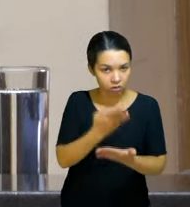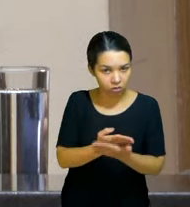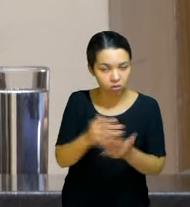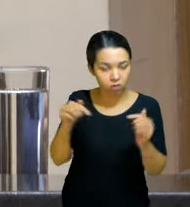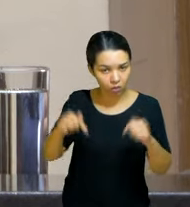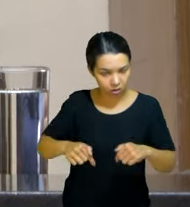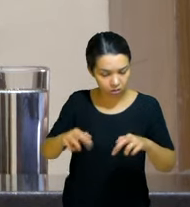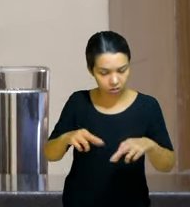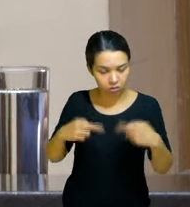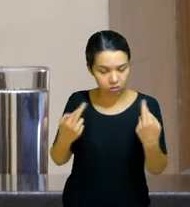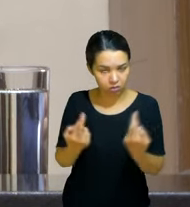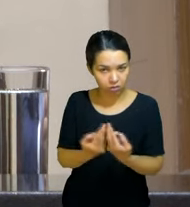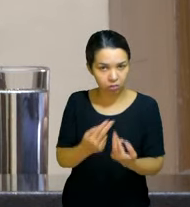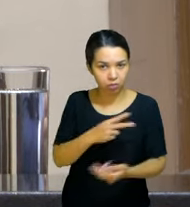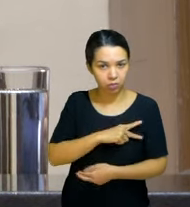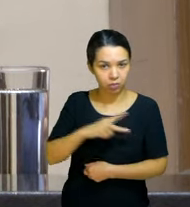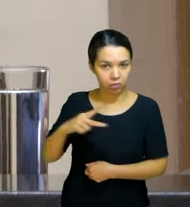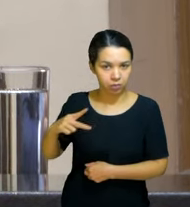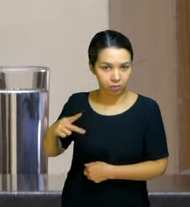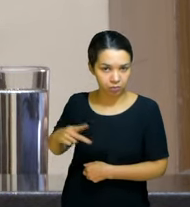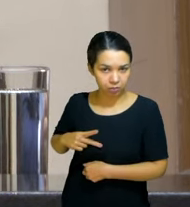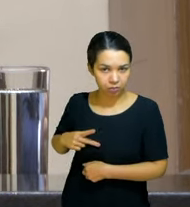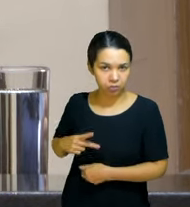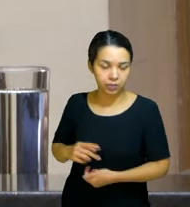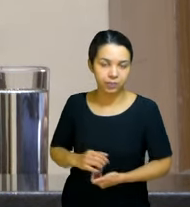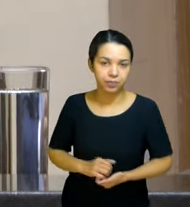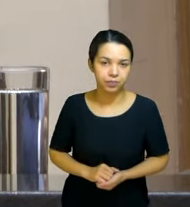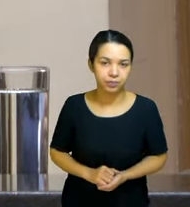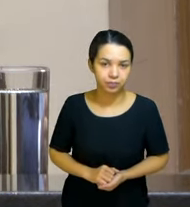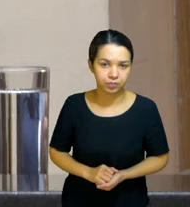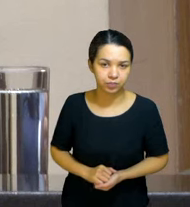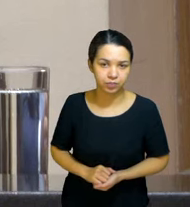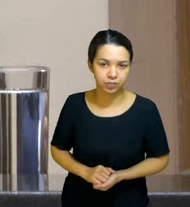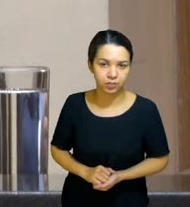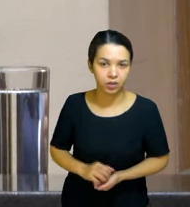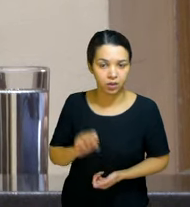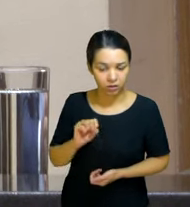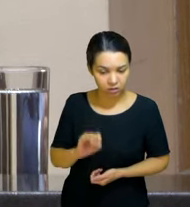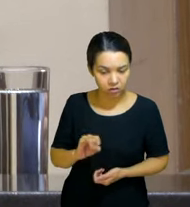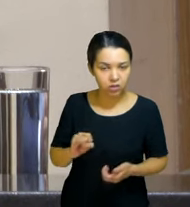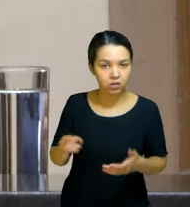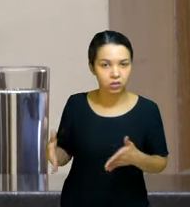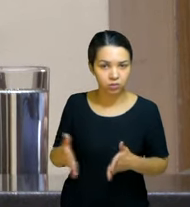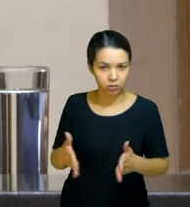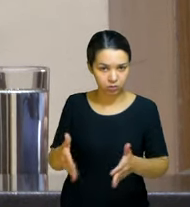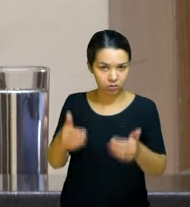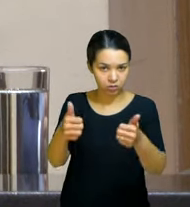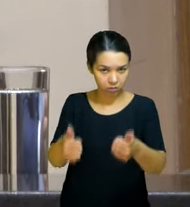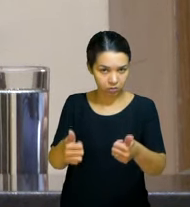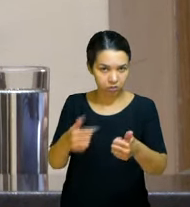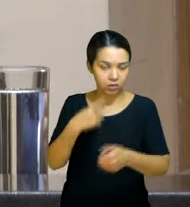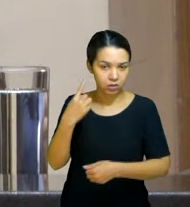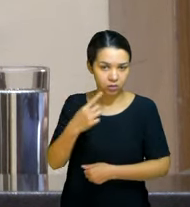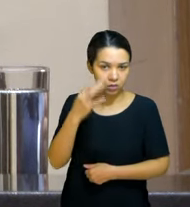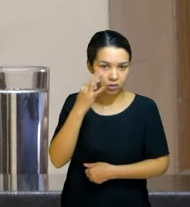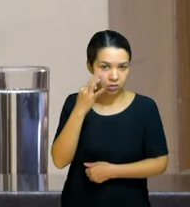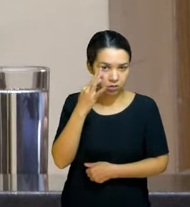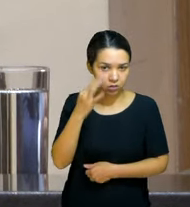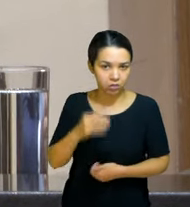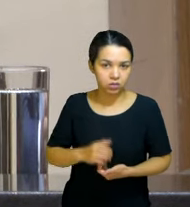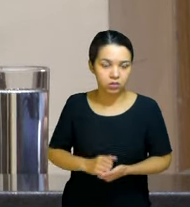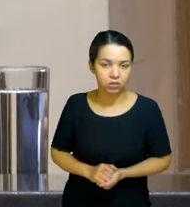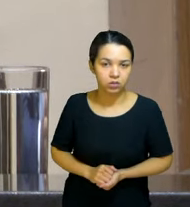pública, se ela for bem conduzida, e será pelo deputado Fernando Crelli, e se